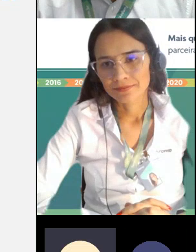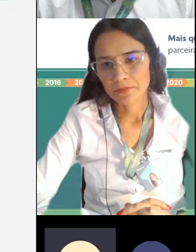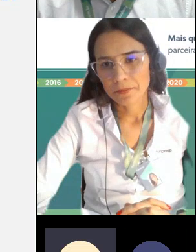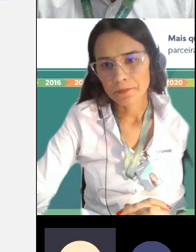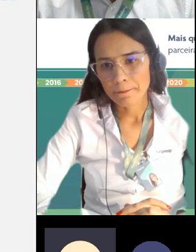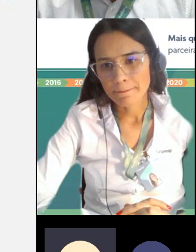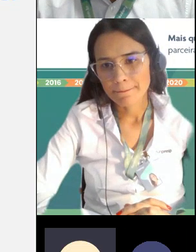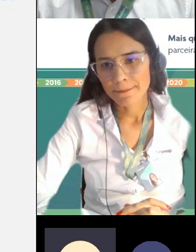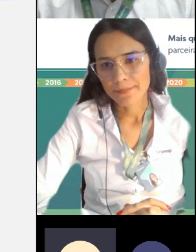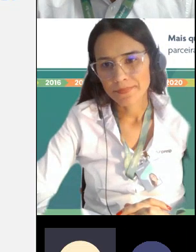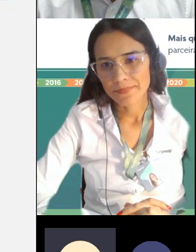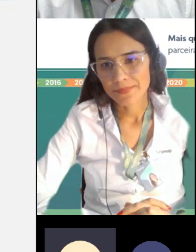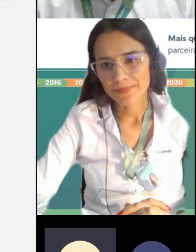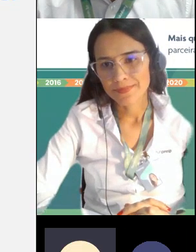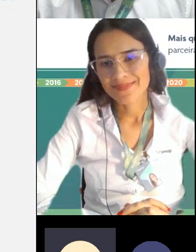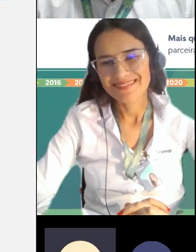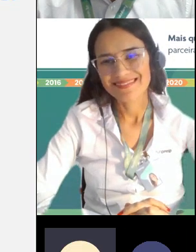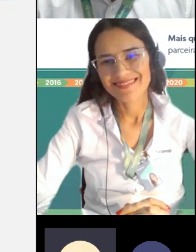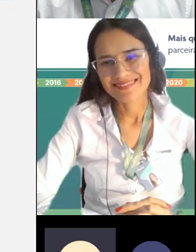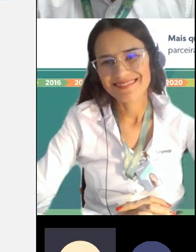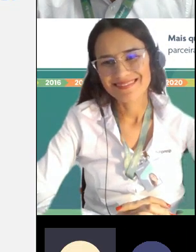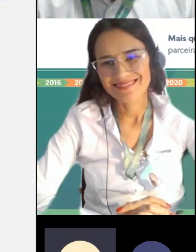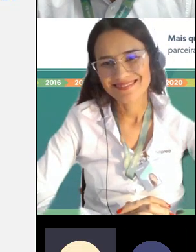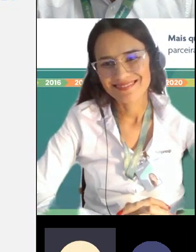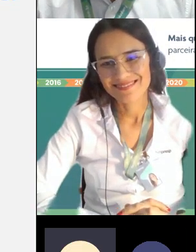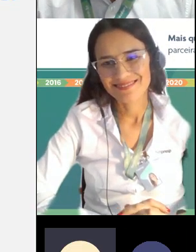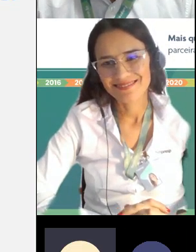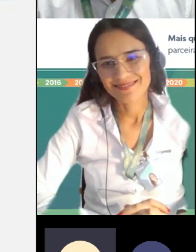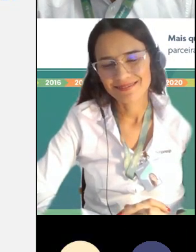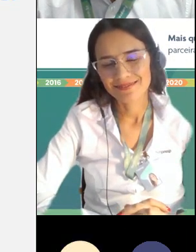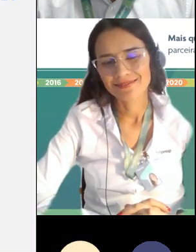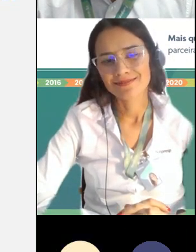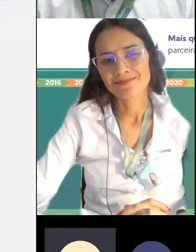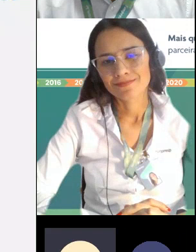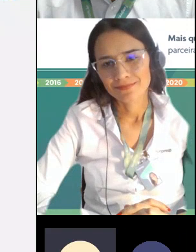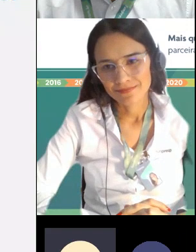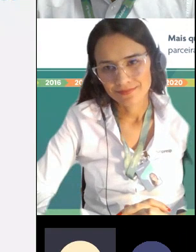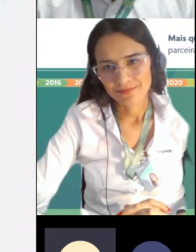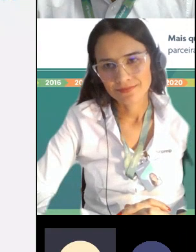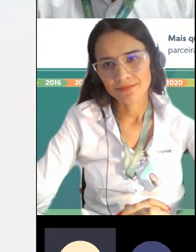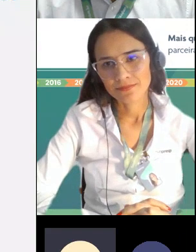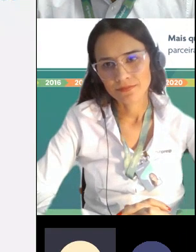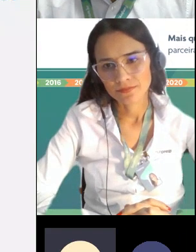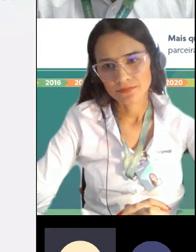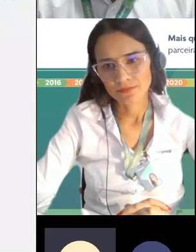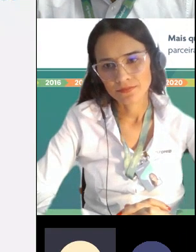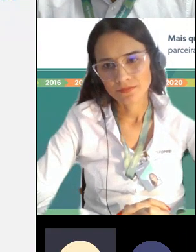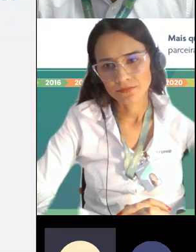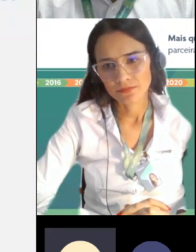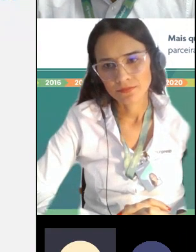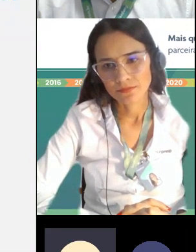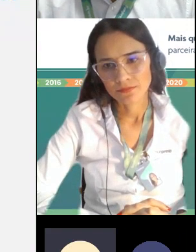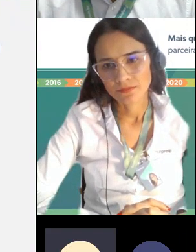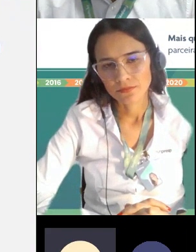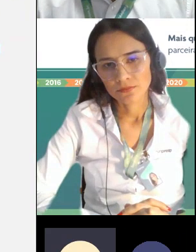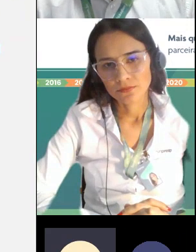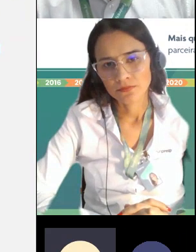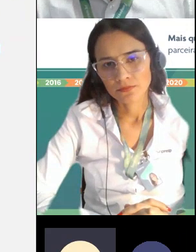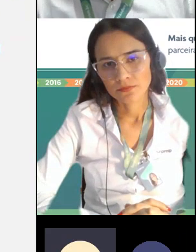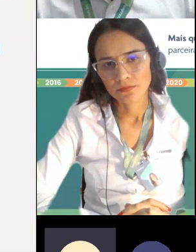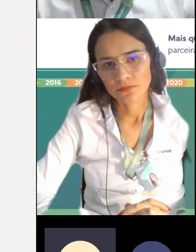sempre acho que as coisas, no momento, sempre ficam mais contextualizadas. Certo. Esse cálculo dos 40 anos,